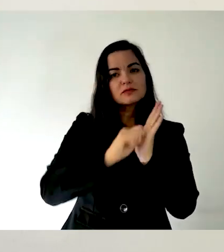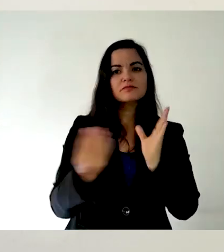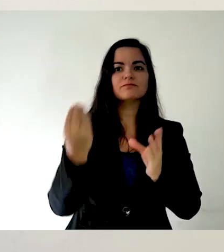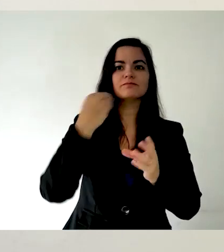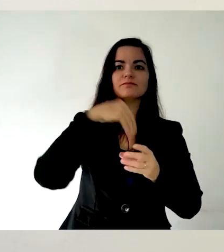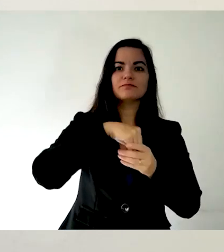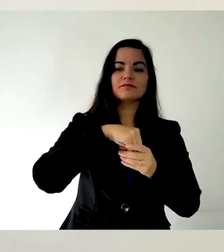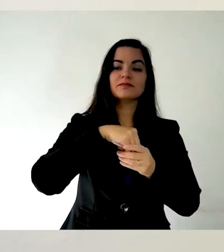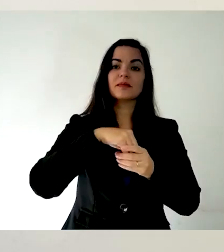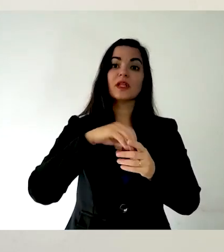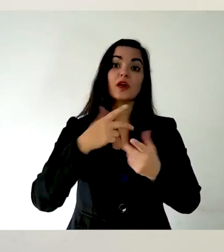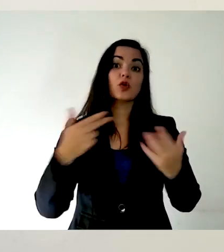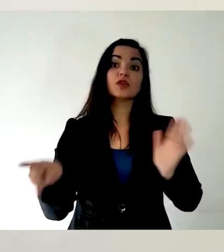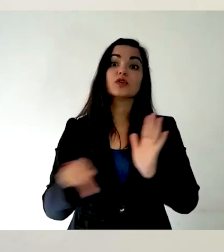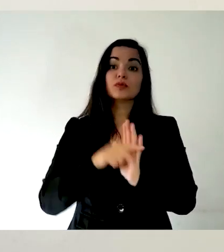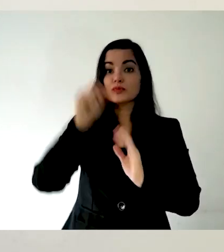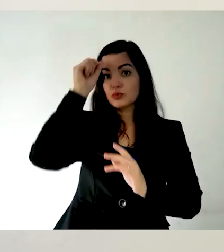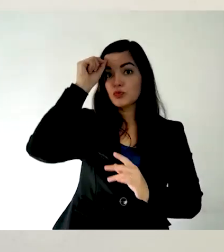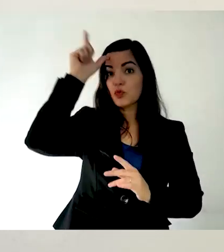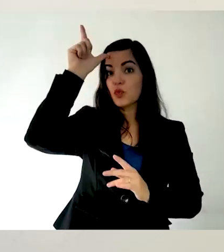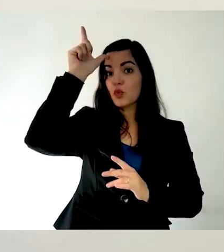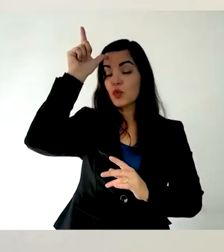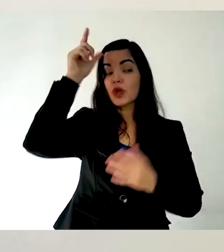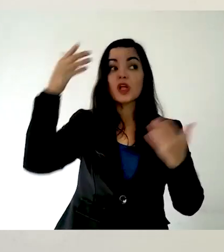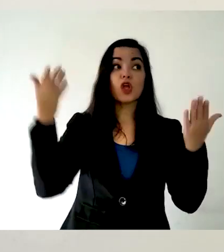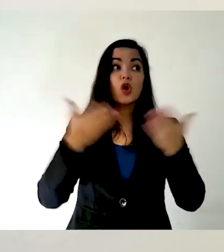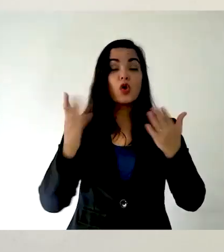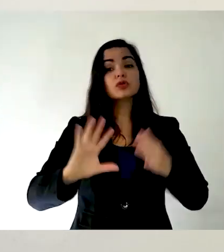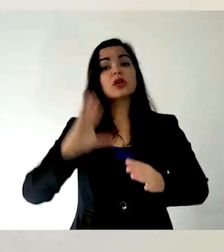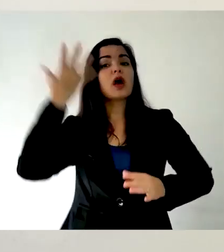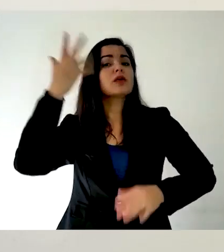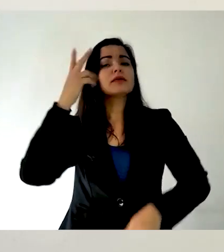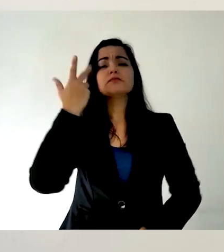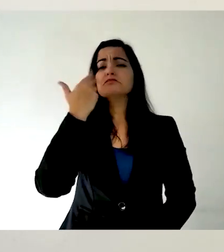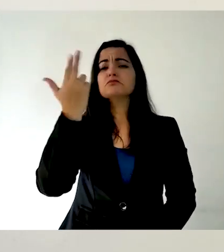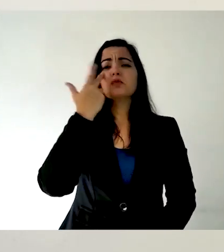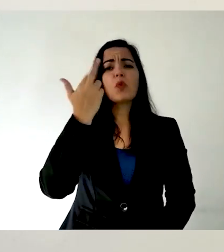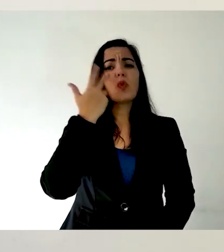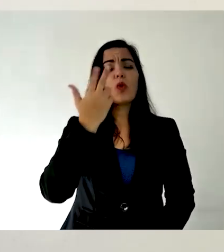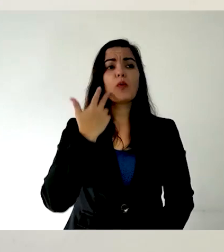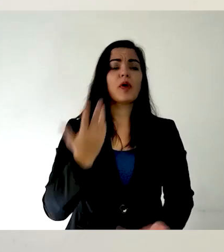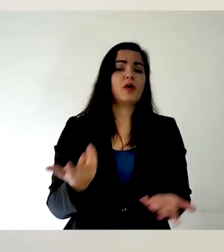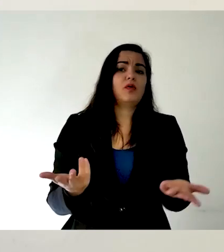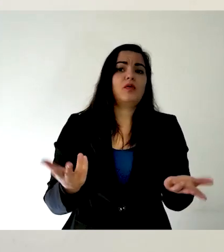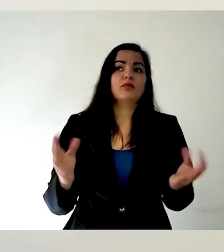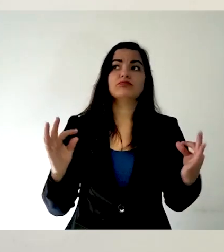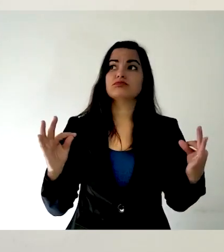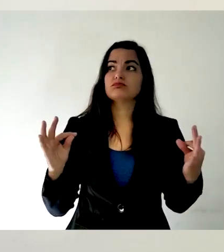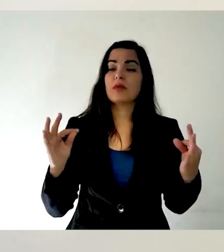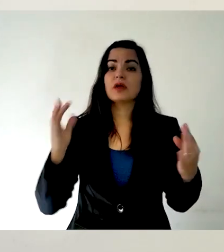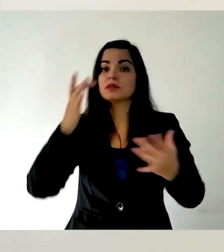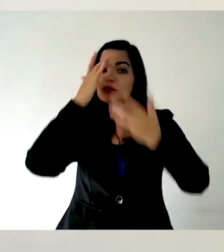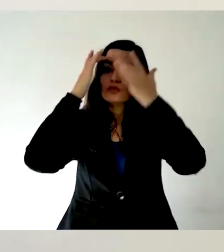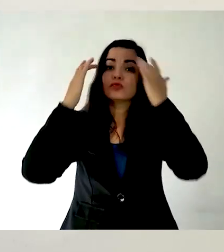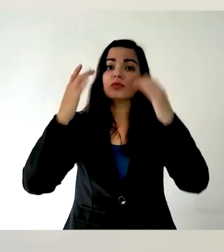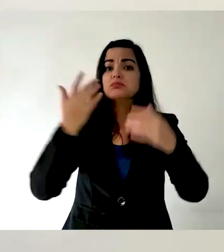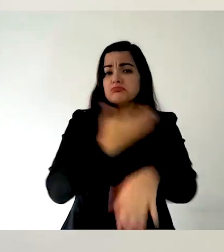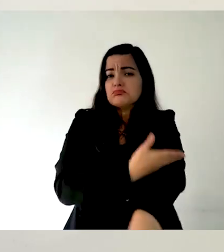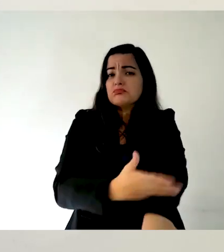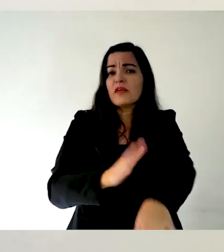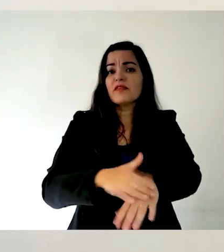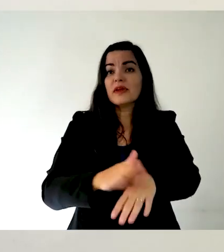relacionado à cultura. Alguma coisa que seja muito comum hoje para você realizar e que talvez no